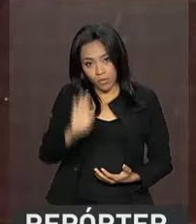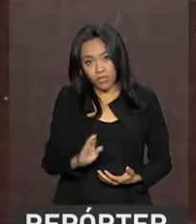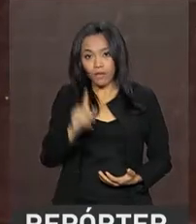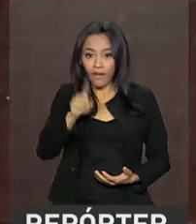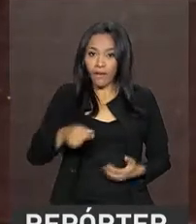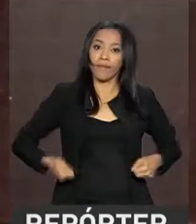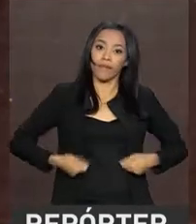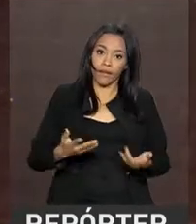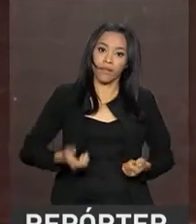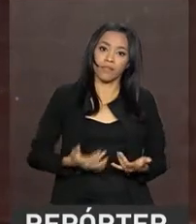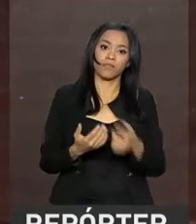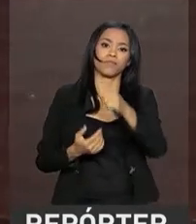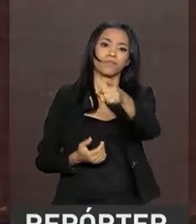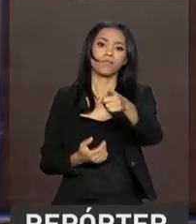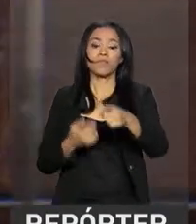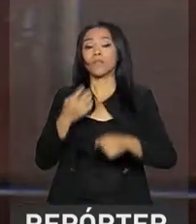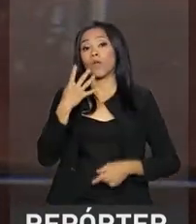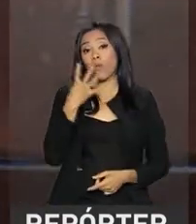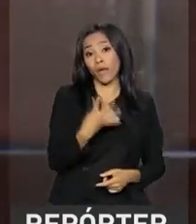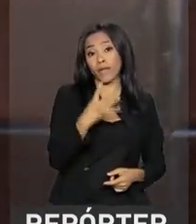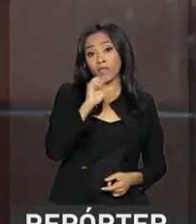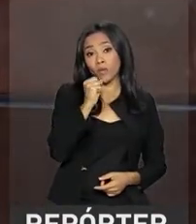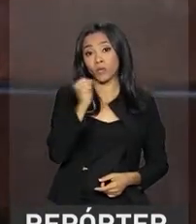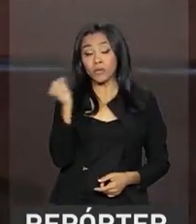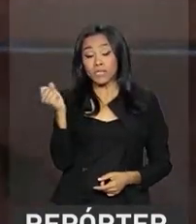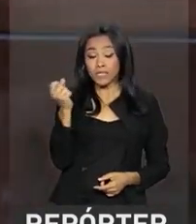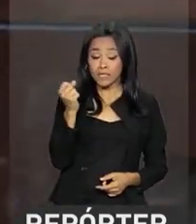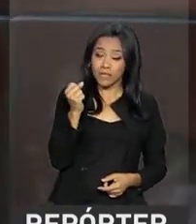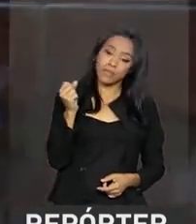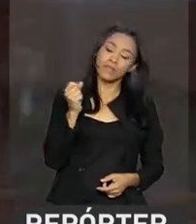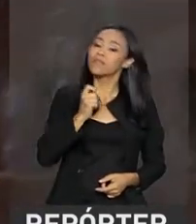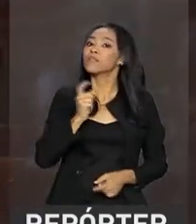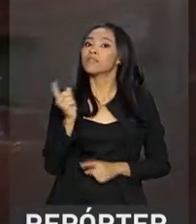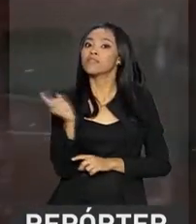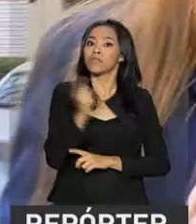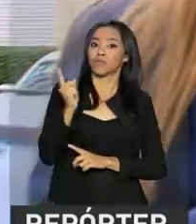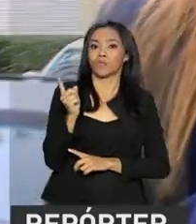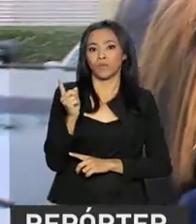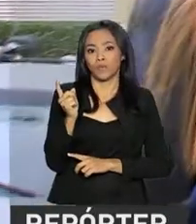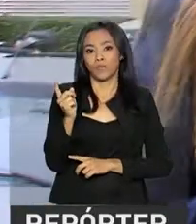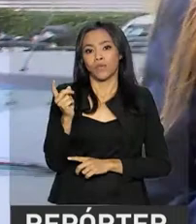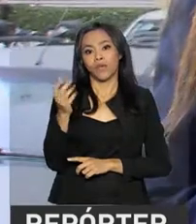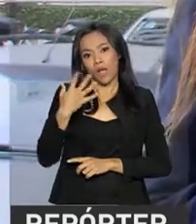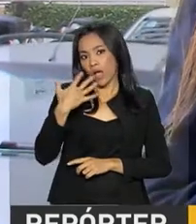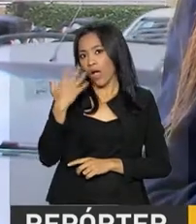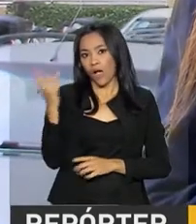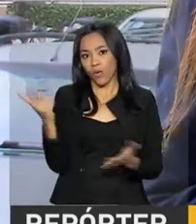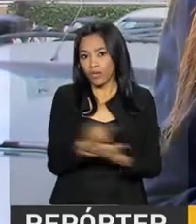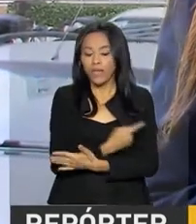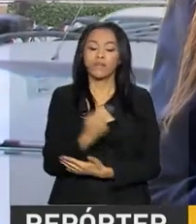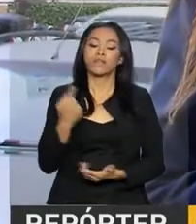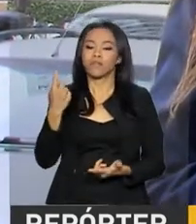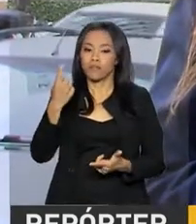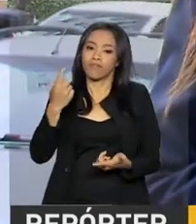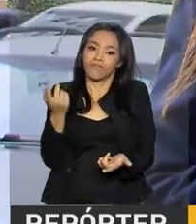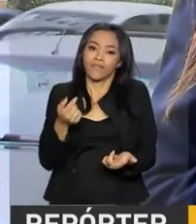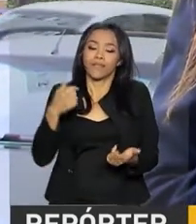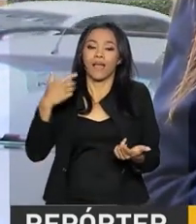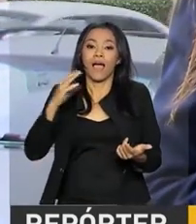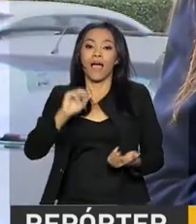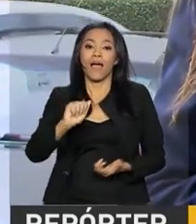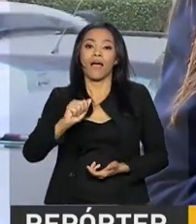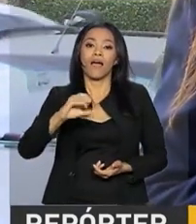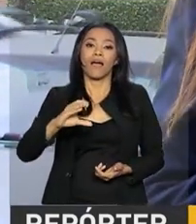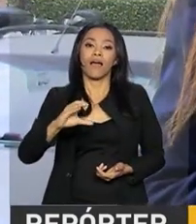disso. A cada 48 segundos acontece um acidente de trabalho no país. Das mais de 1.100 mortes registradas